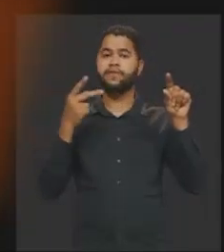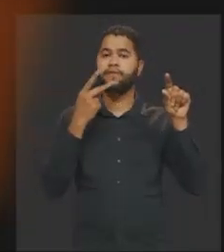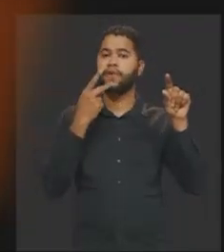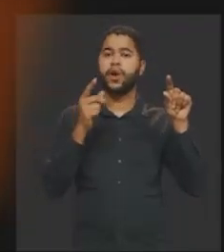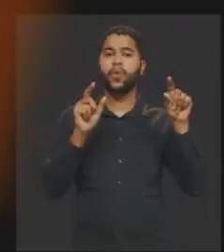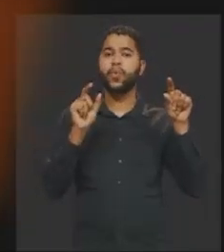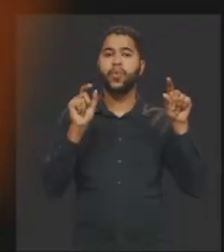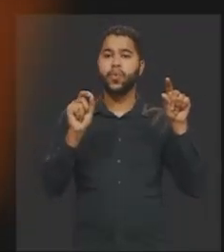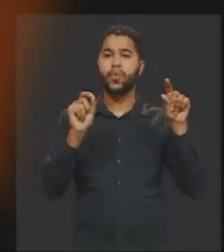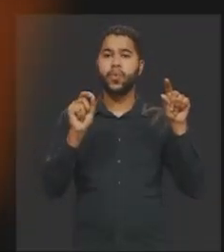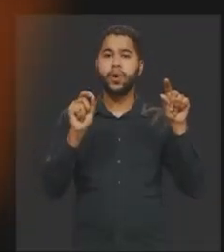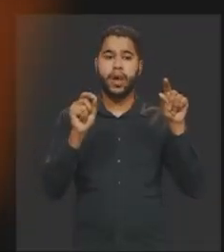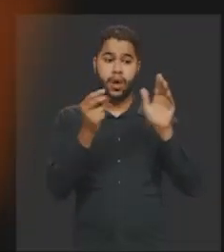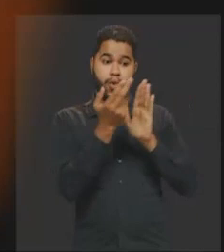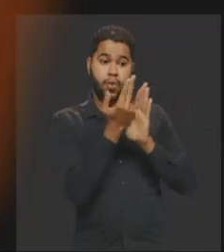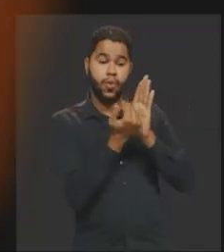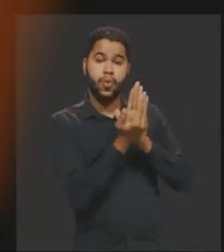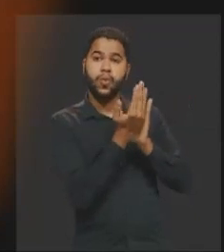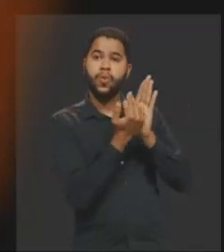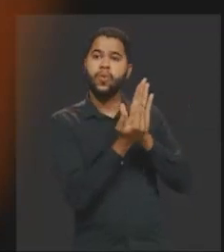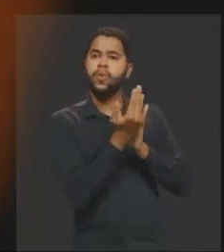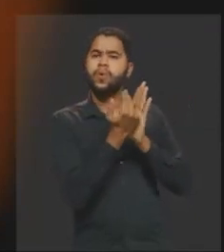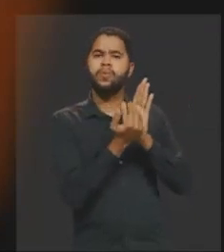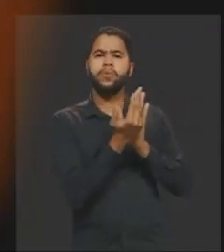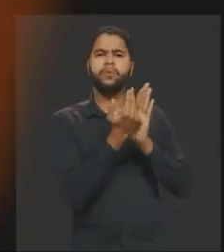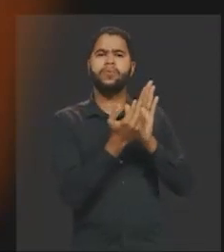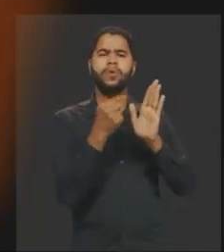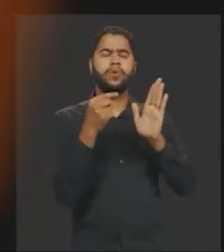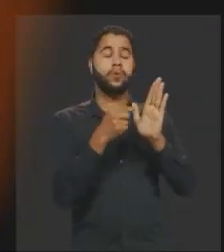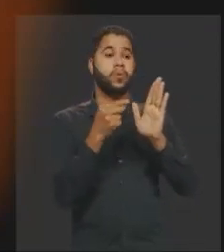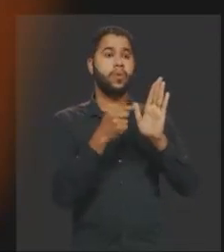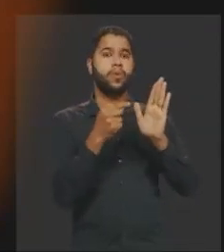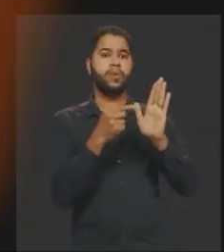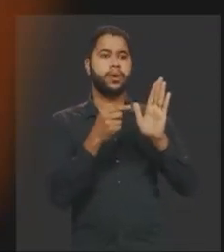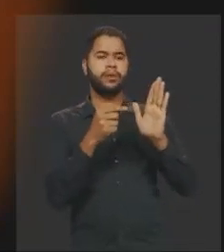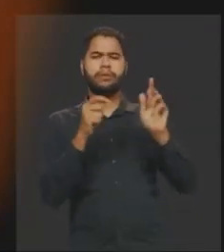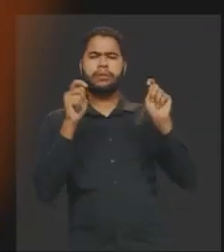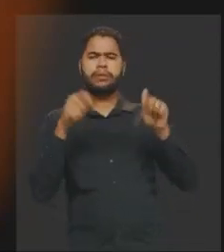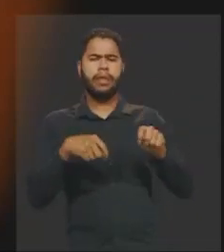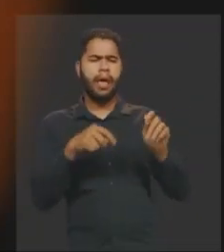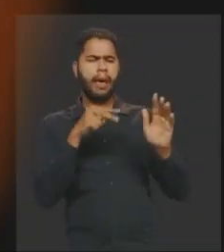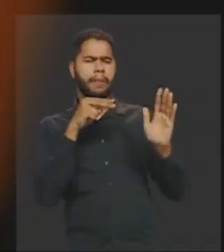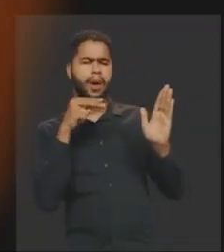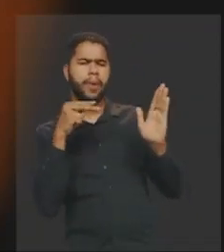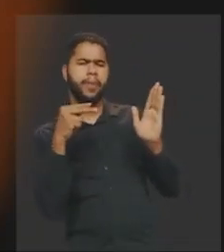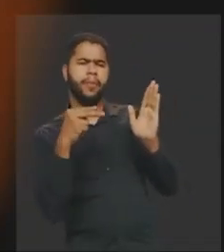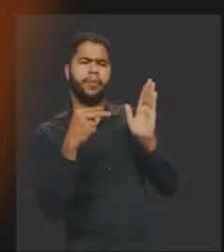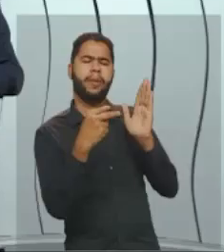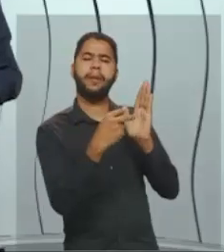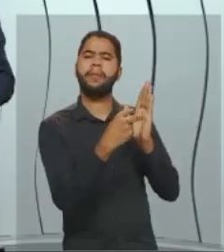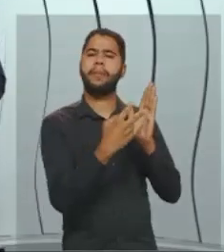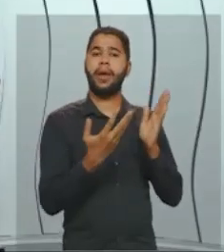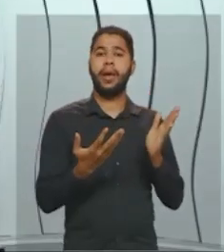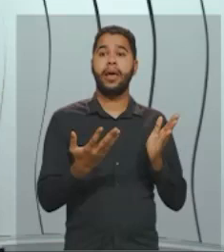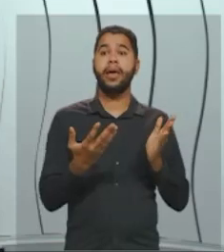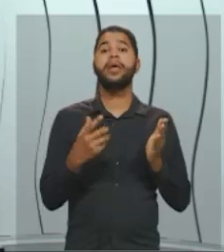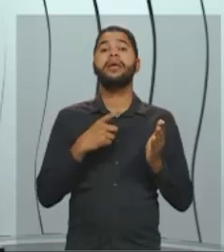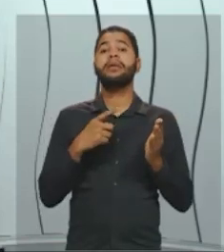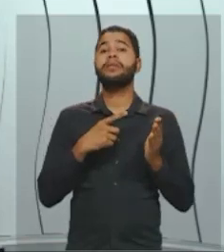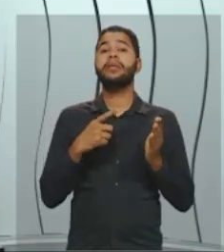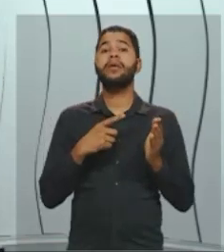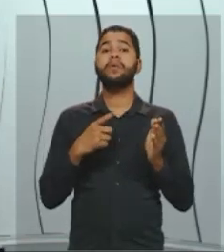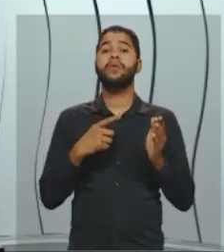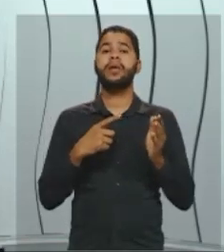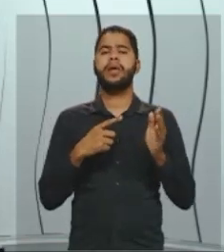que uma figura vale 1000 imagens. Eu nem coloquei a referência embaixo. Por que a gente coloca tudo a referência